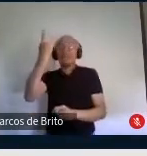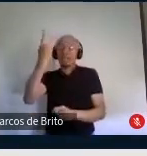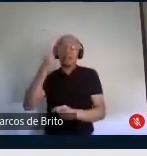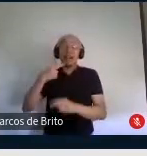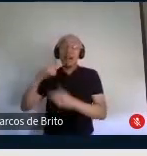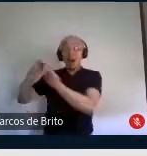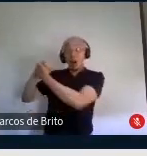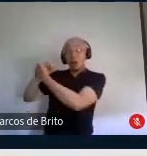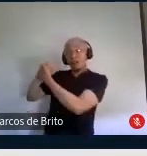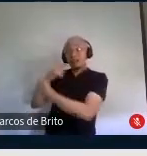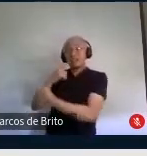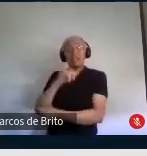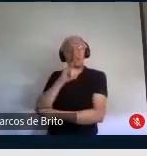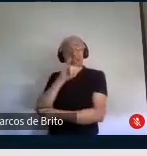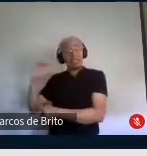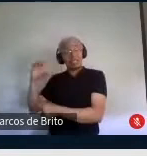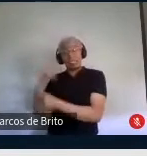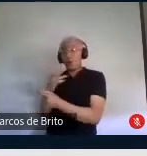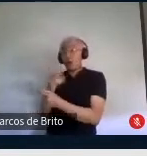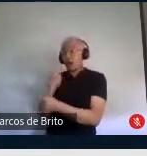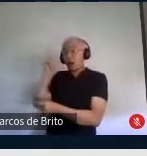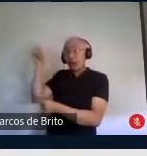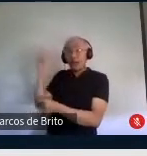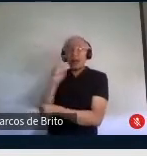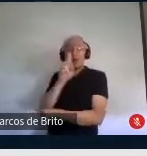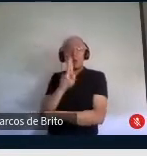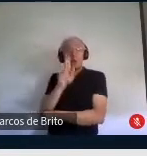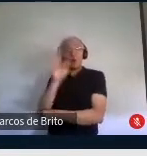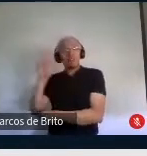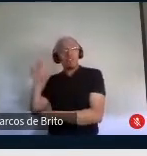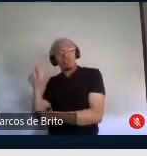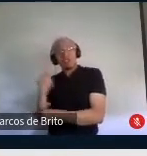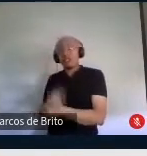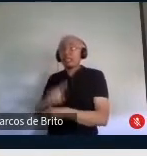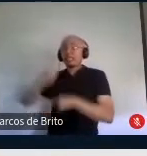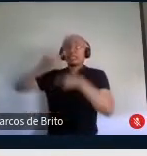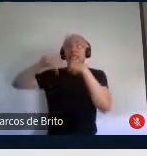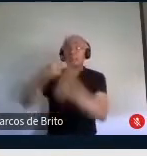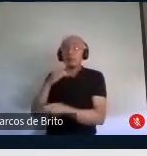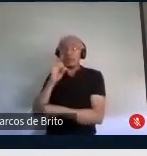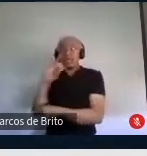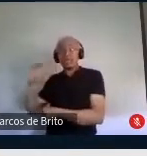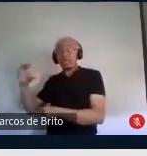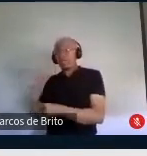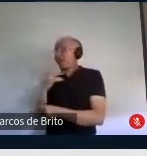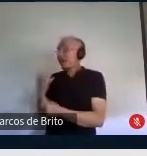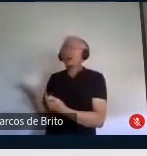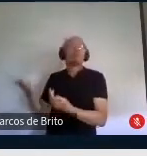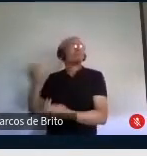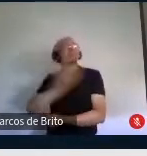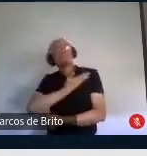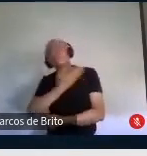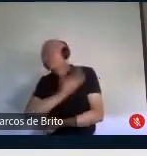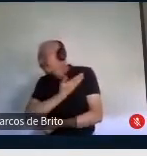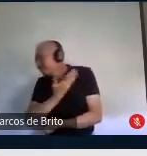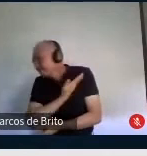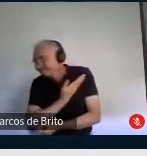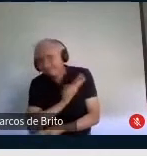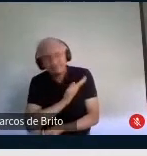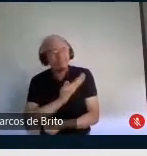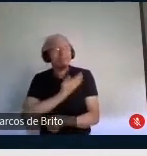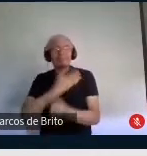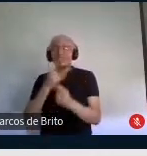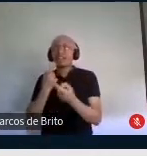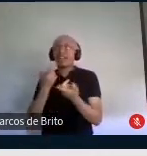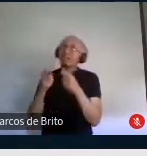na iniciação científica na UFG, depois orientadora no TCC, uma amiga, né, da vida. A gente se distanciou